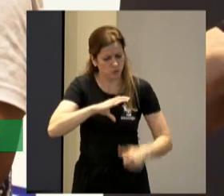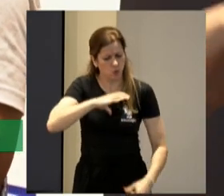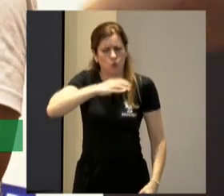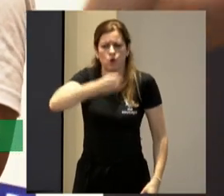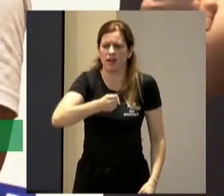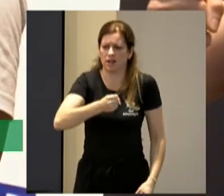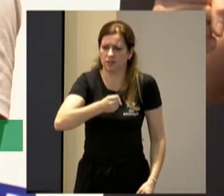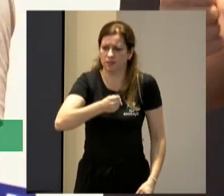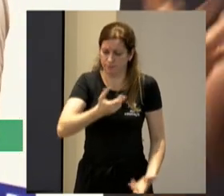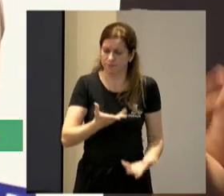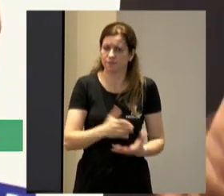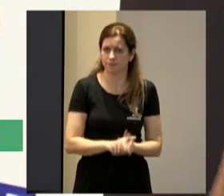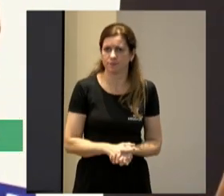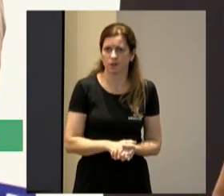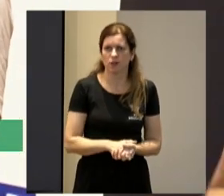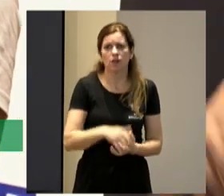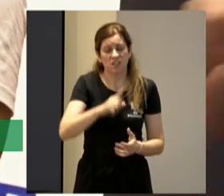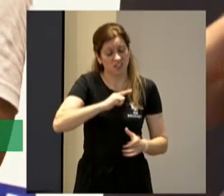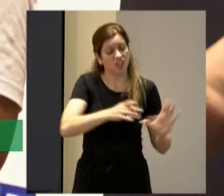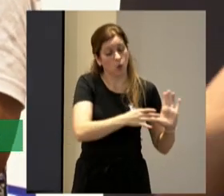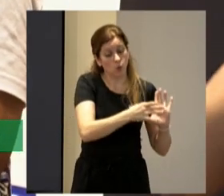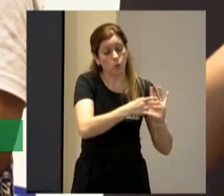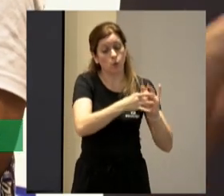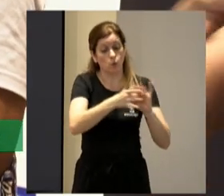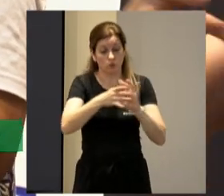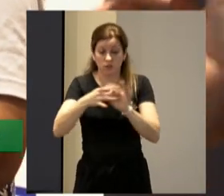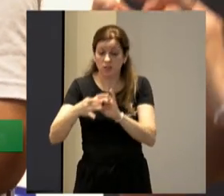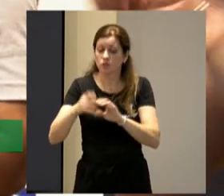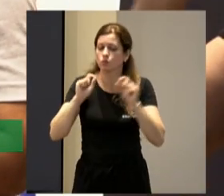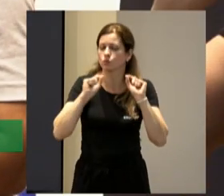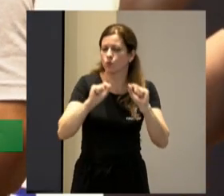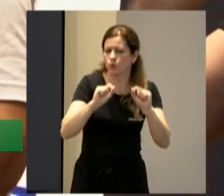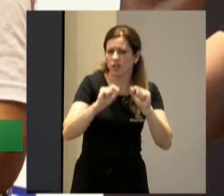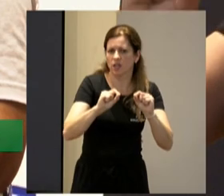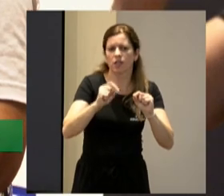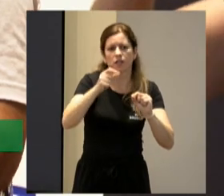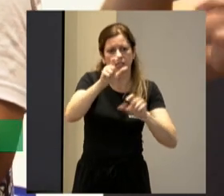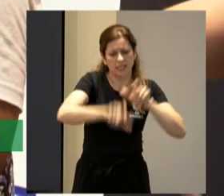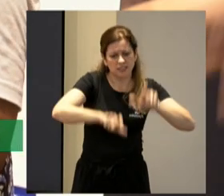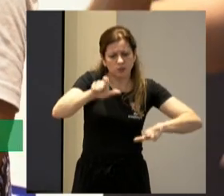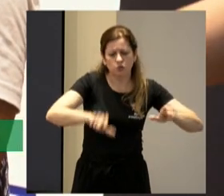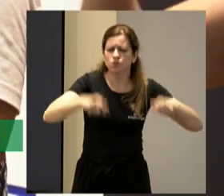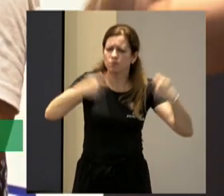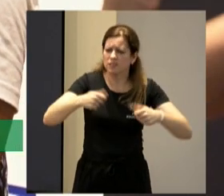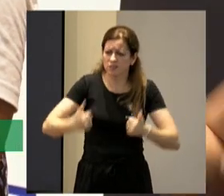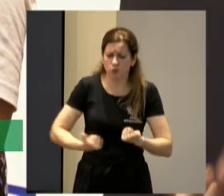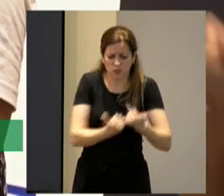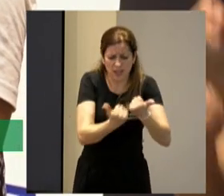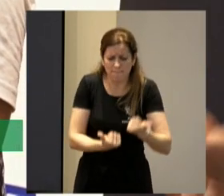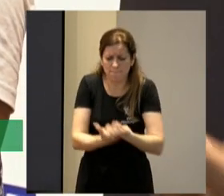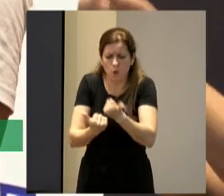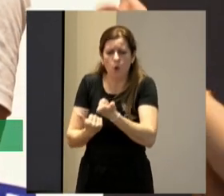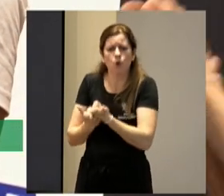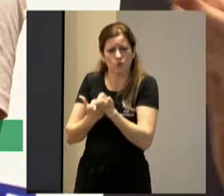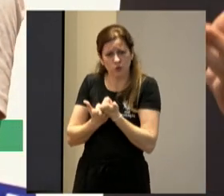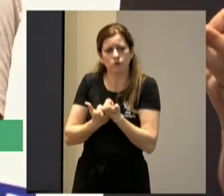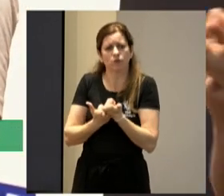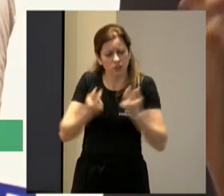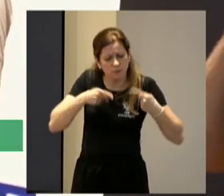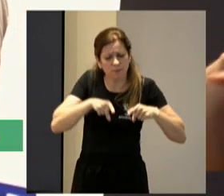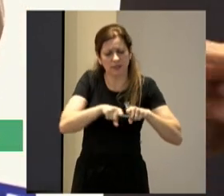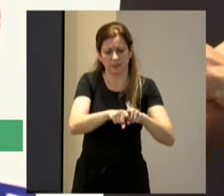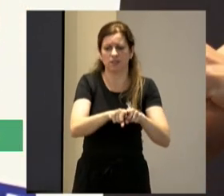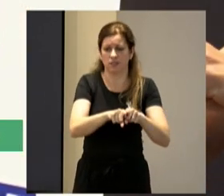sabemos que, em alguns contextos, as pessoas precisam de mais amparo de rede. Nós também precisamos dizer que, além